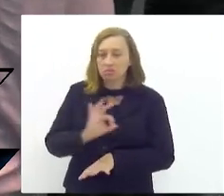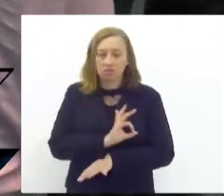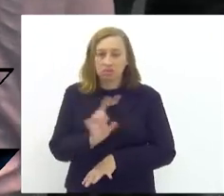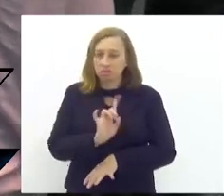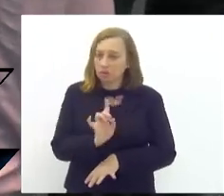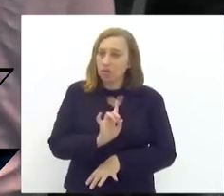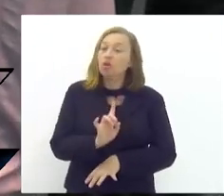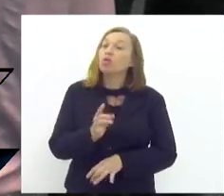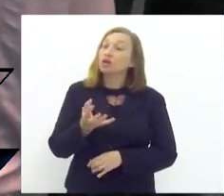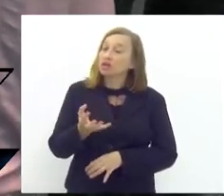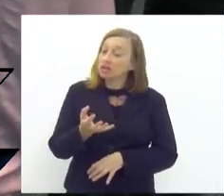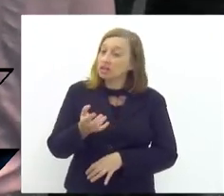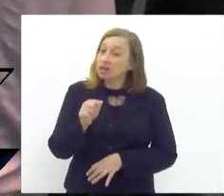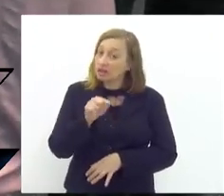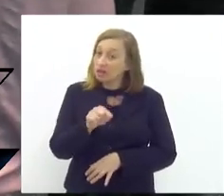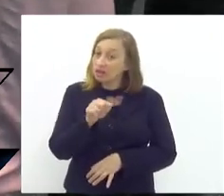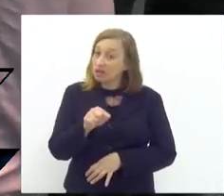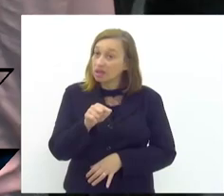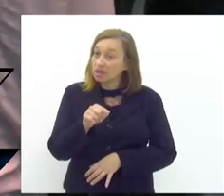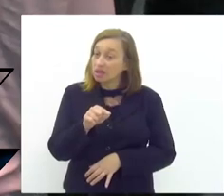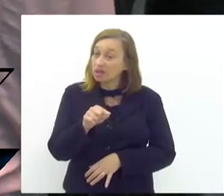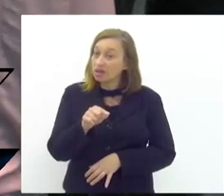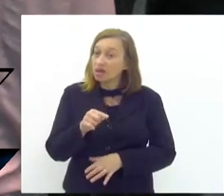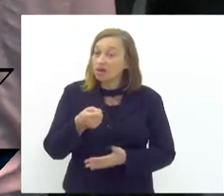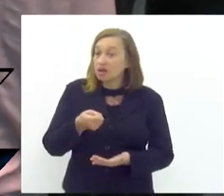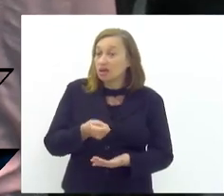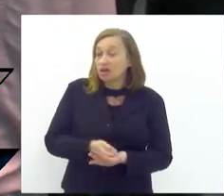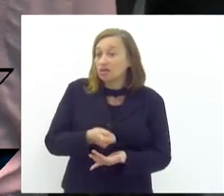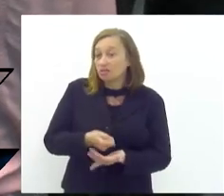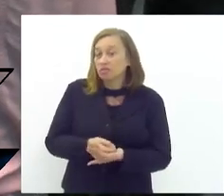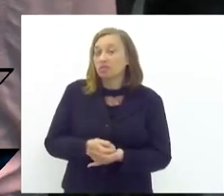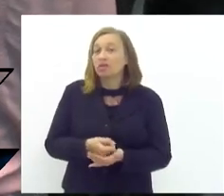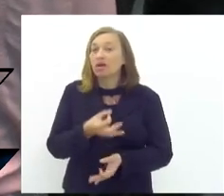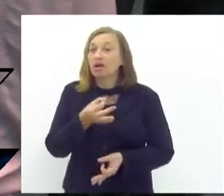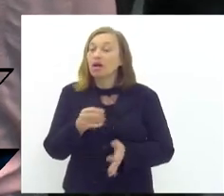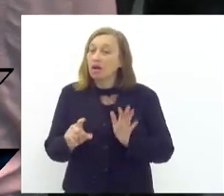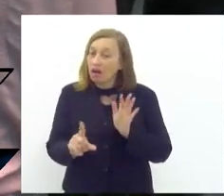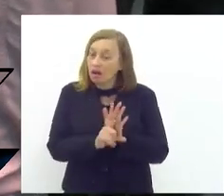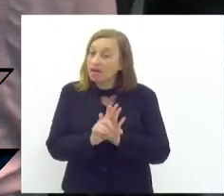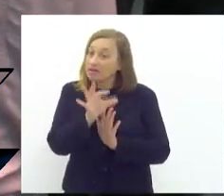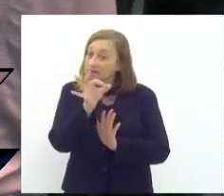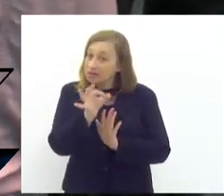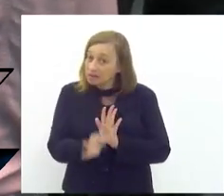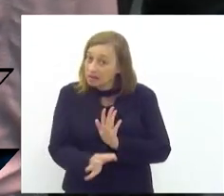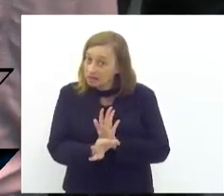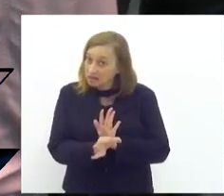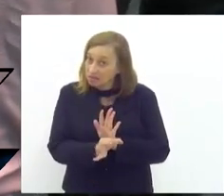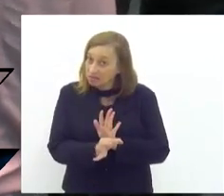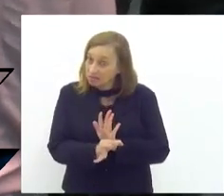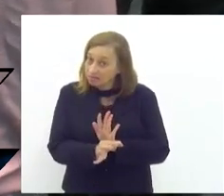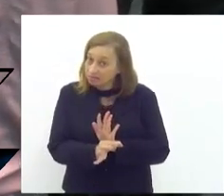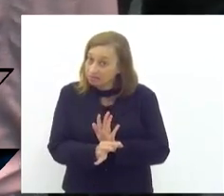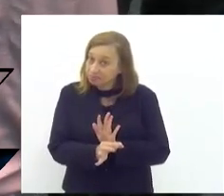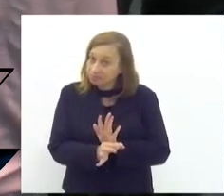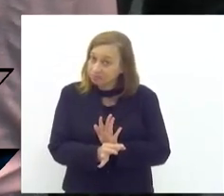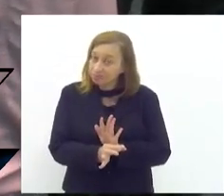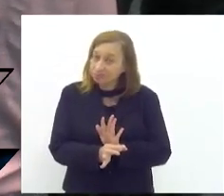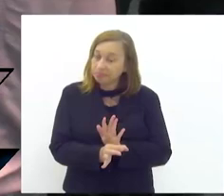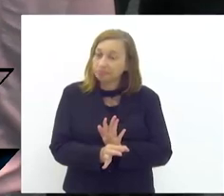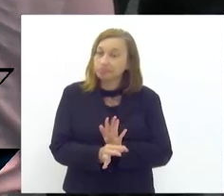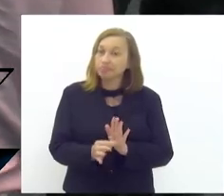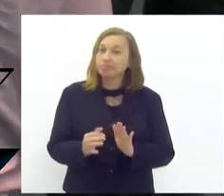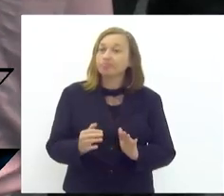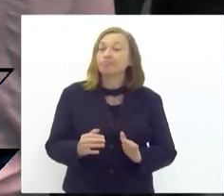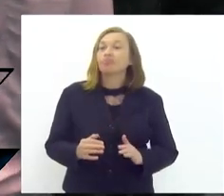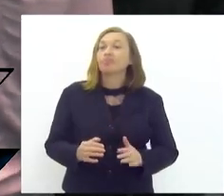o que tá se fazendo aqui é o Rigor da Lei exatamente que se concede aqueles que